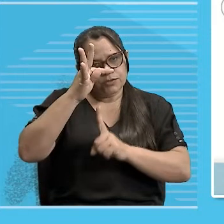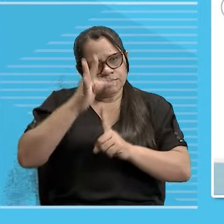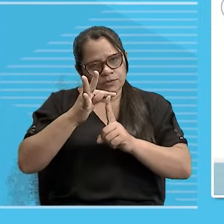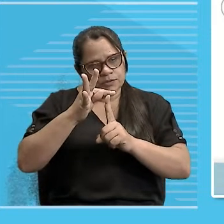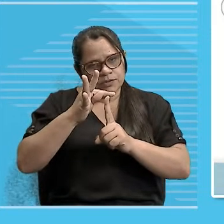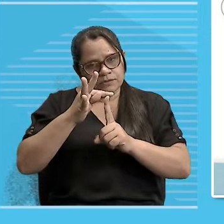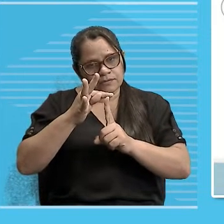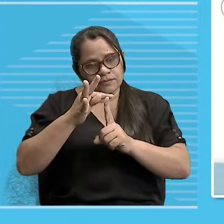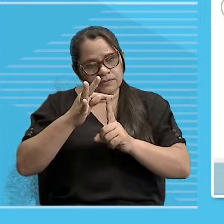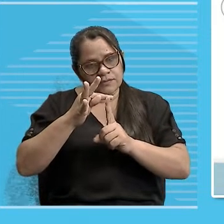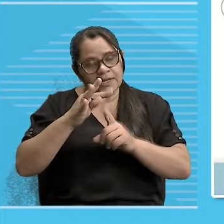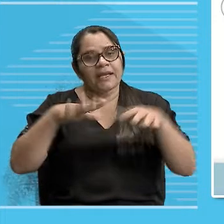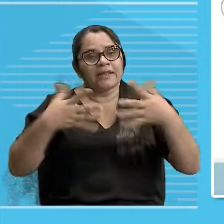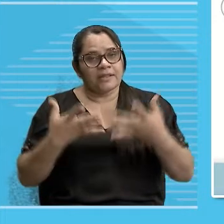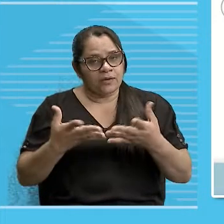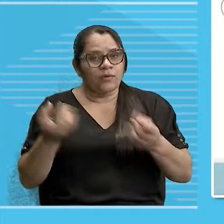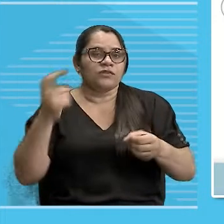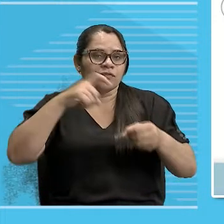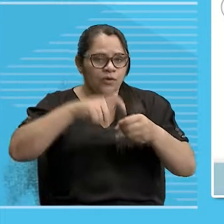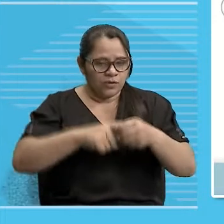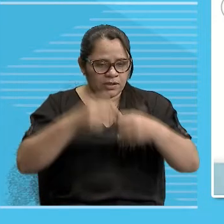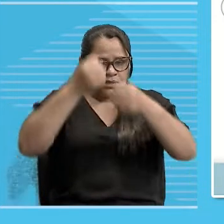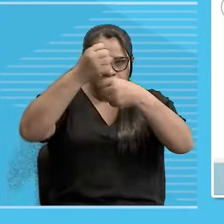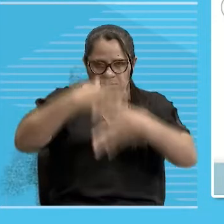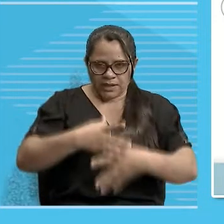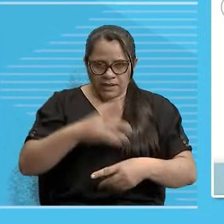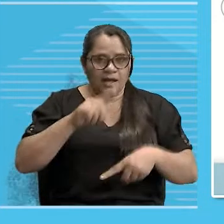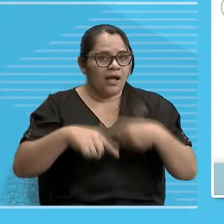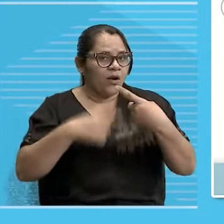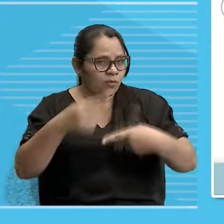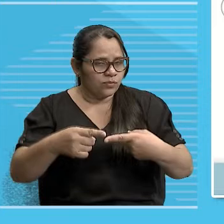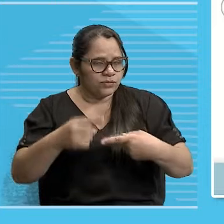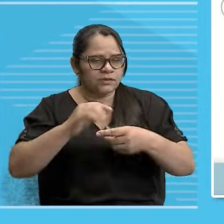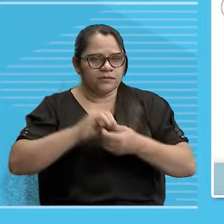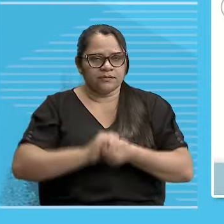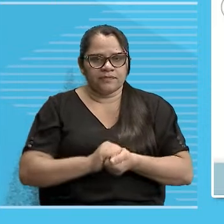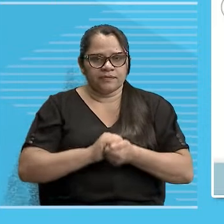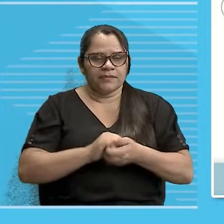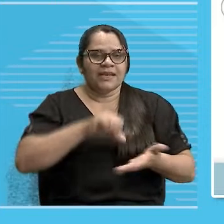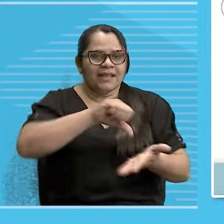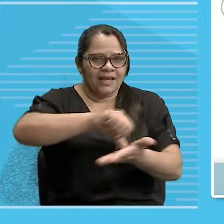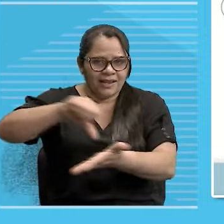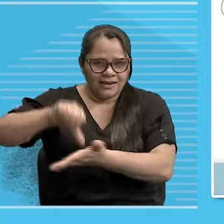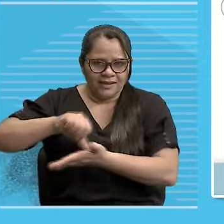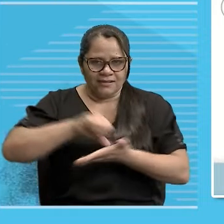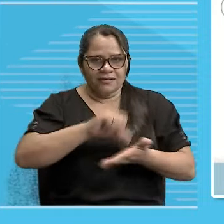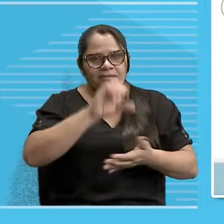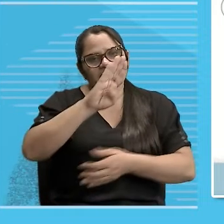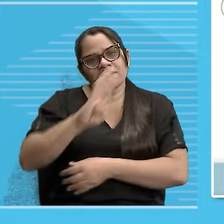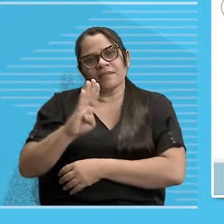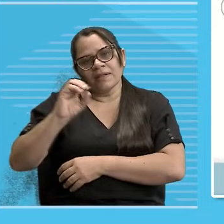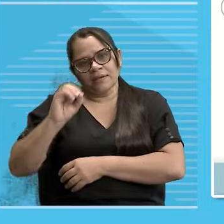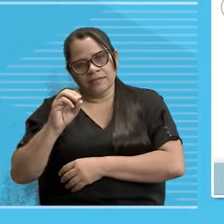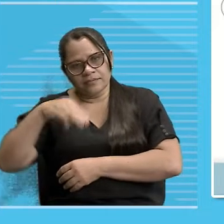aí a gente vai falar da próxima. Beleza? Galerinha de Bom Jesus está chegando